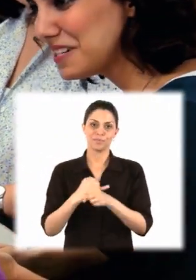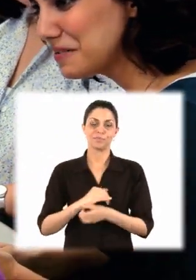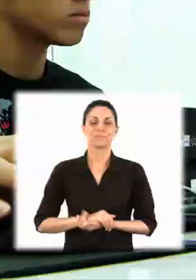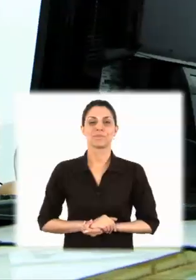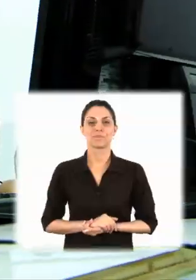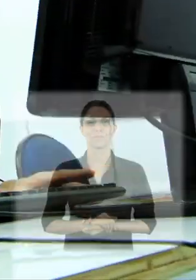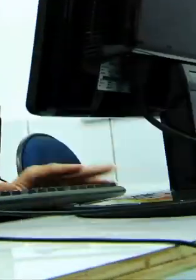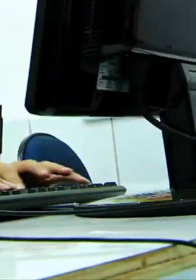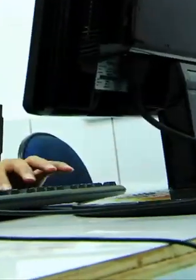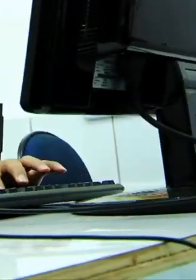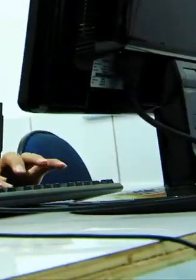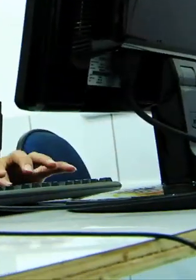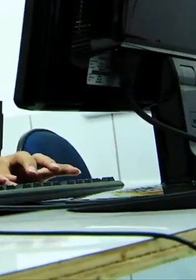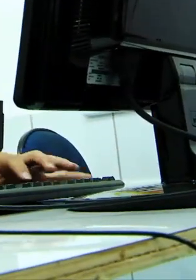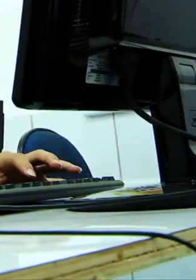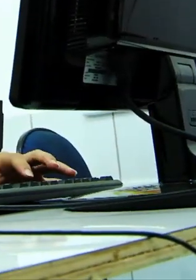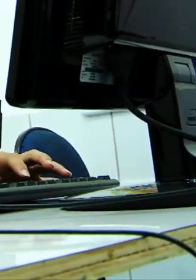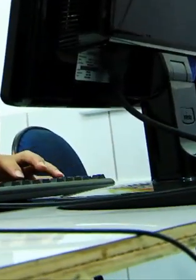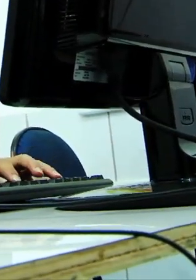né, Alan?